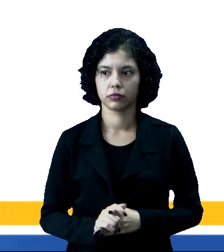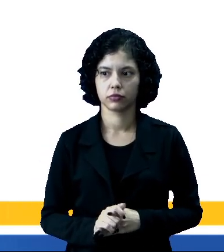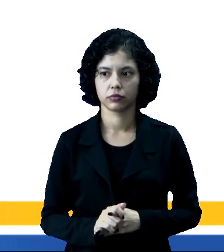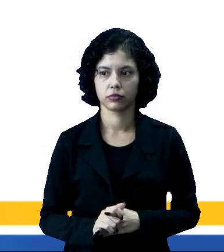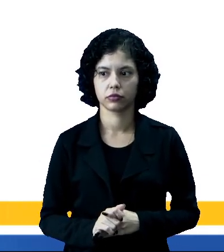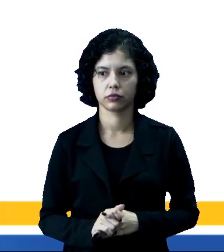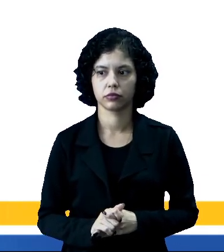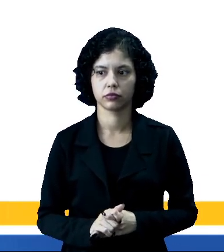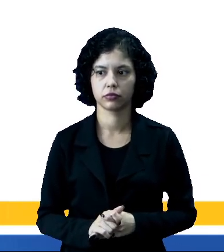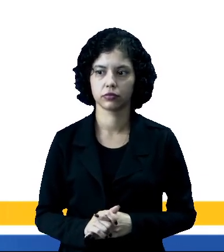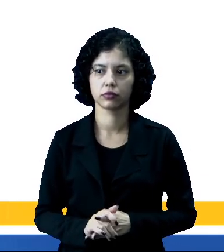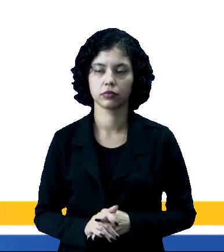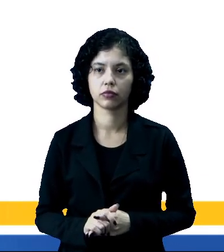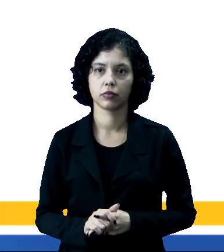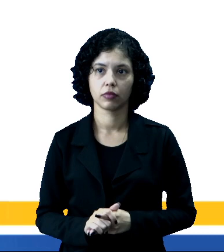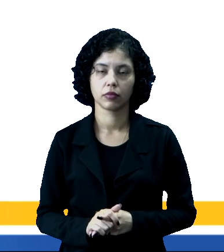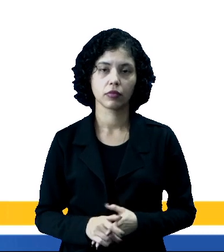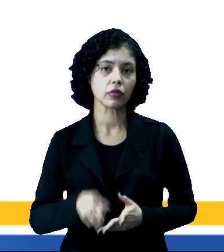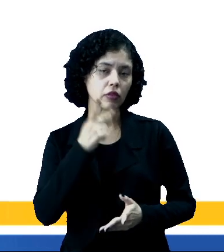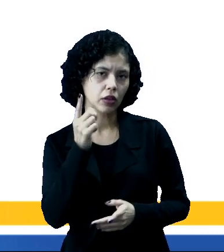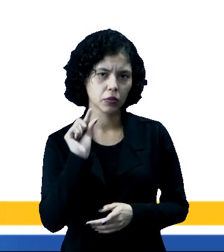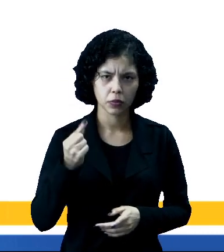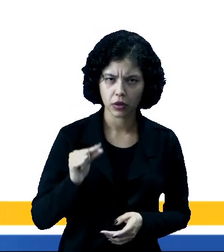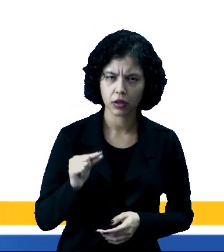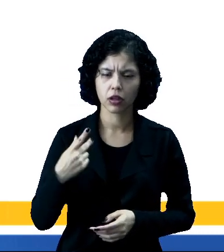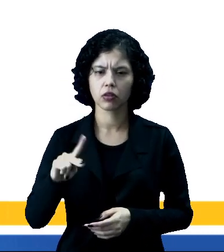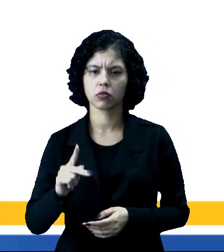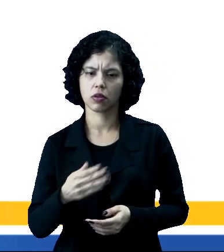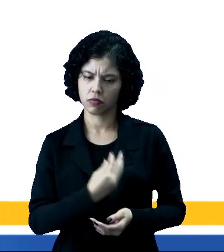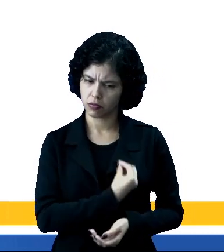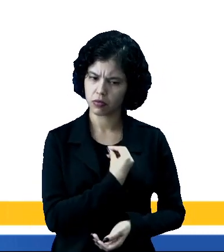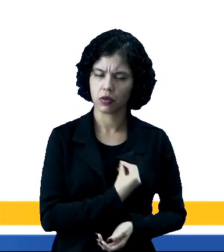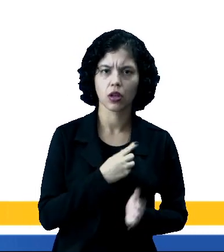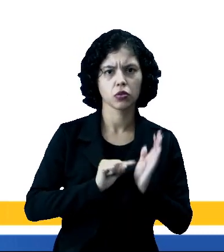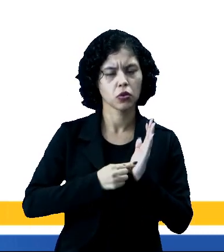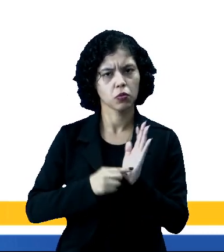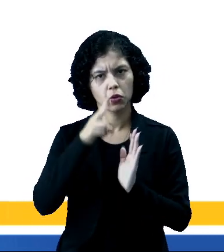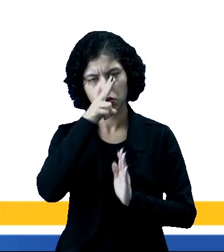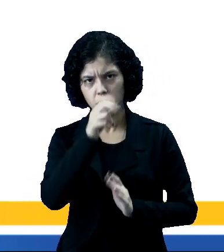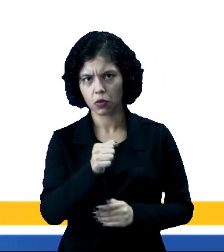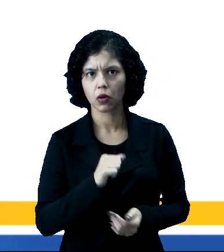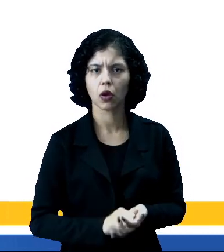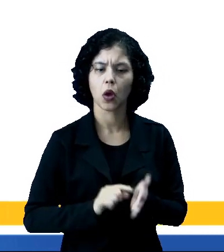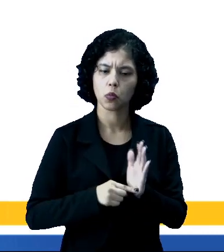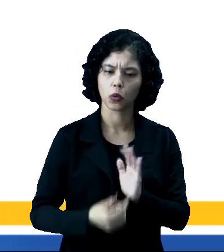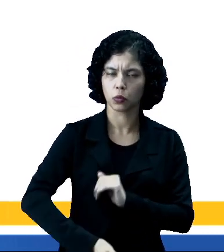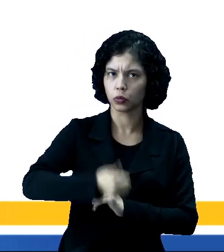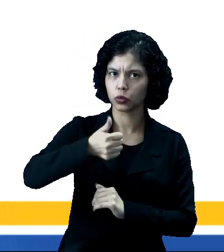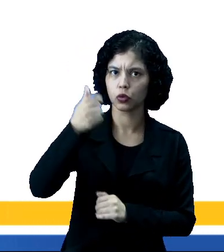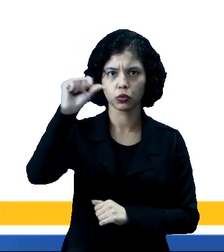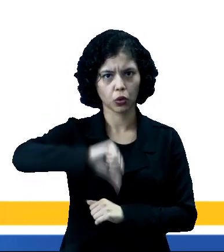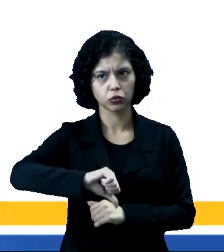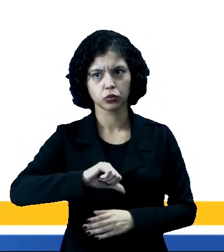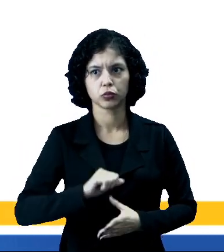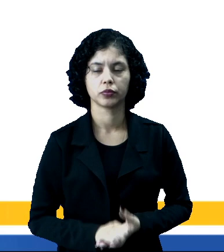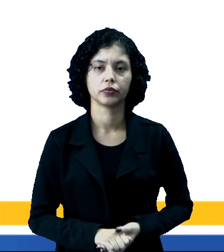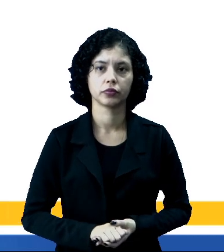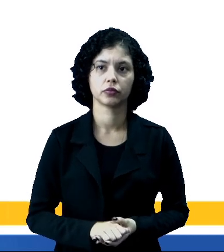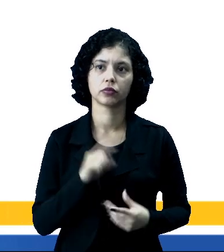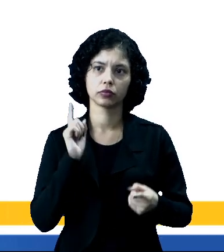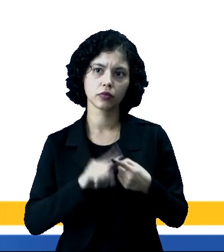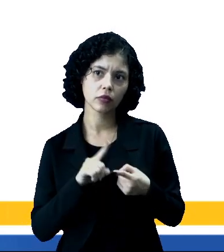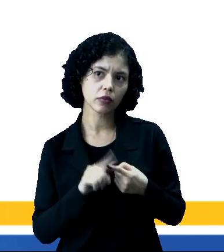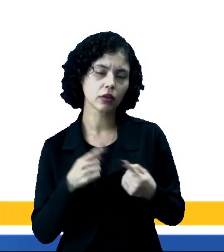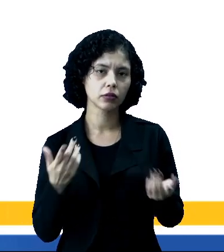laboral em que lá hayas cometido um erro. Então fale um pouco da sua carreira, né, seus pontos fortes, seus pontos positivos, negativos. Por